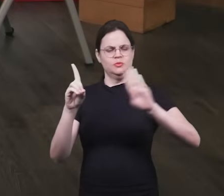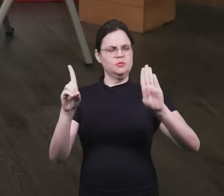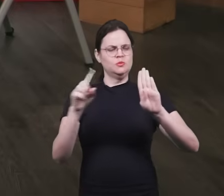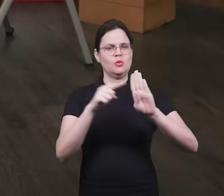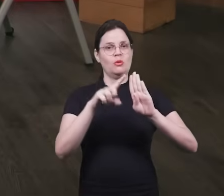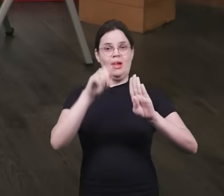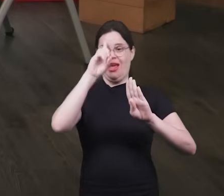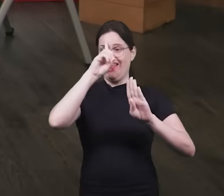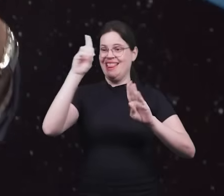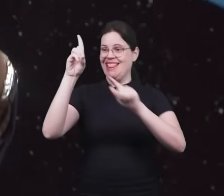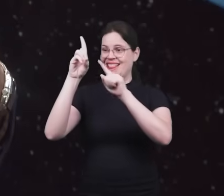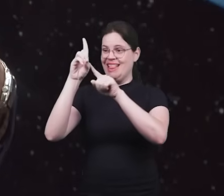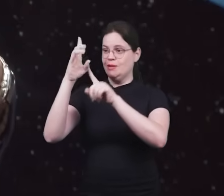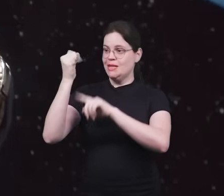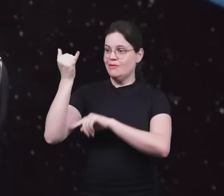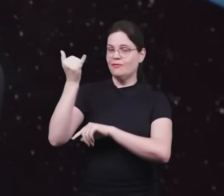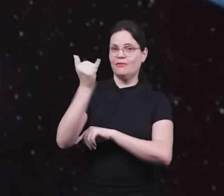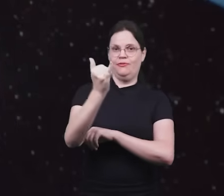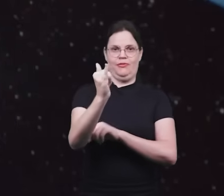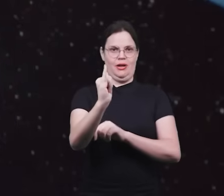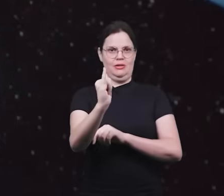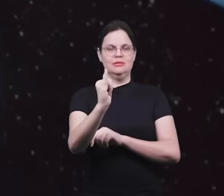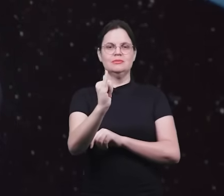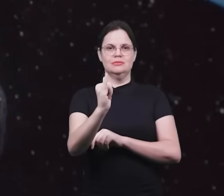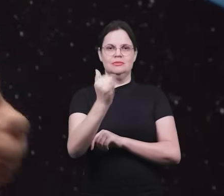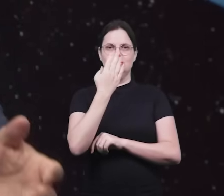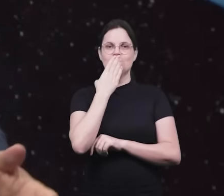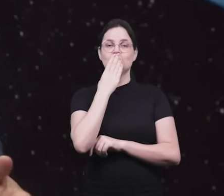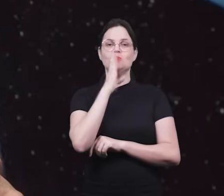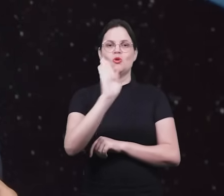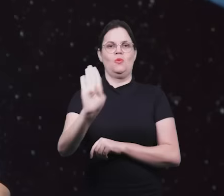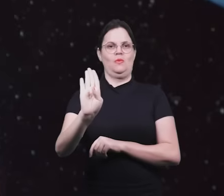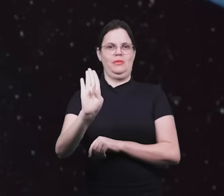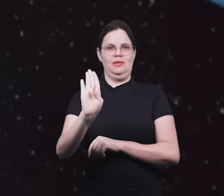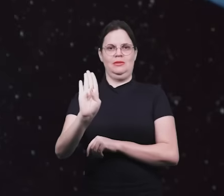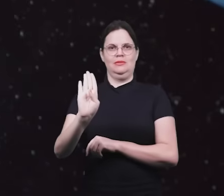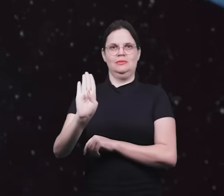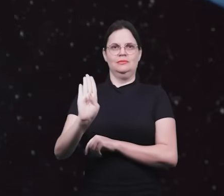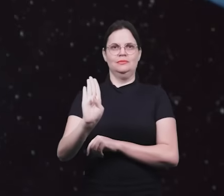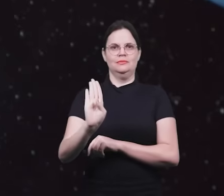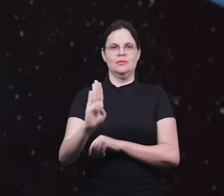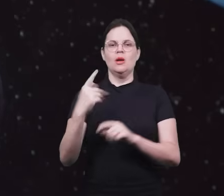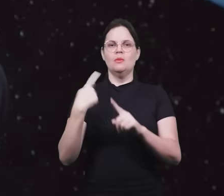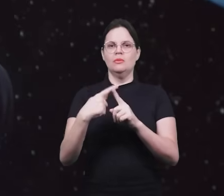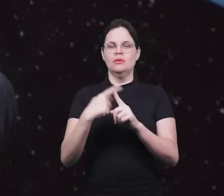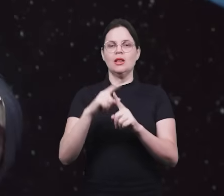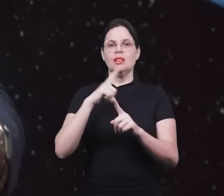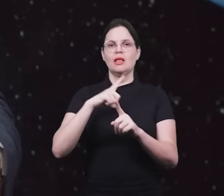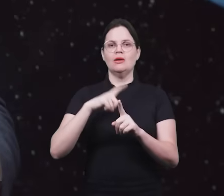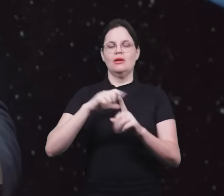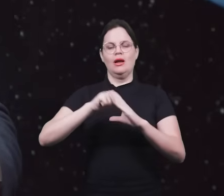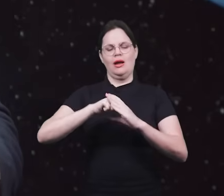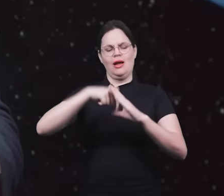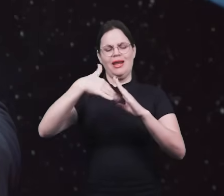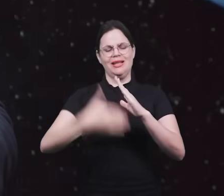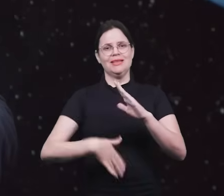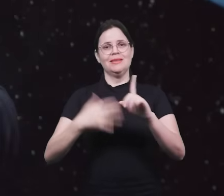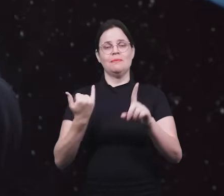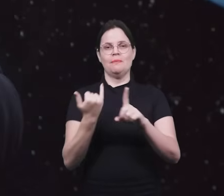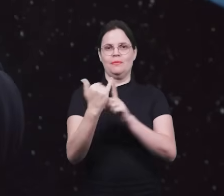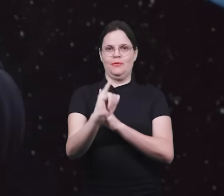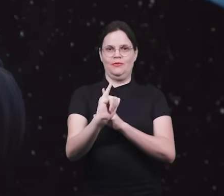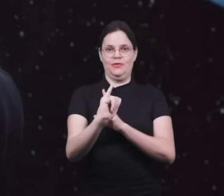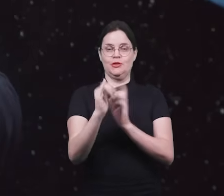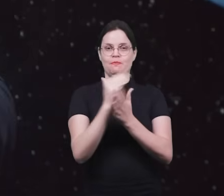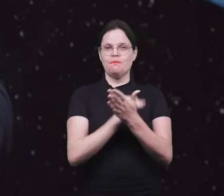palavras ditas por Deus à sua igreja, aos seus servos, que tem um caráter profético. Ou seja,